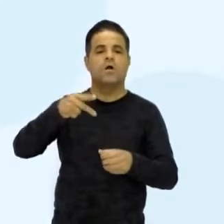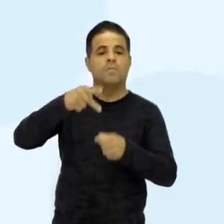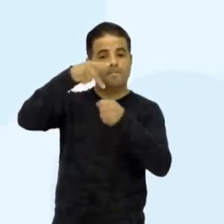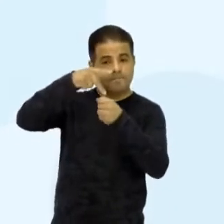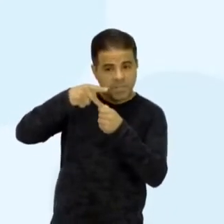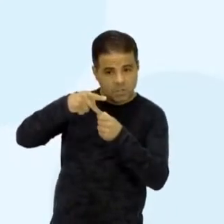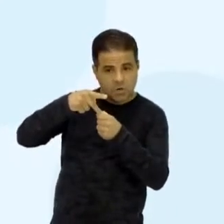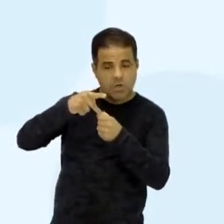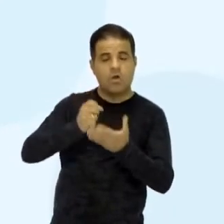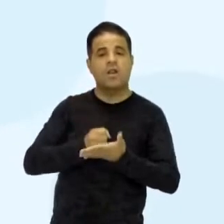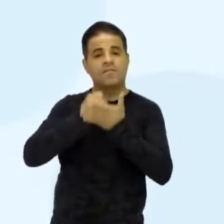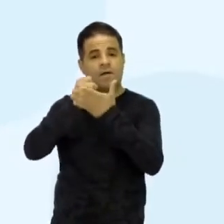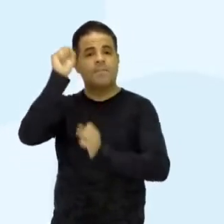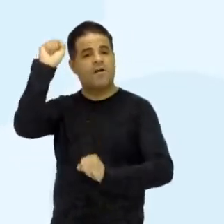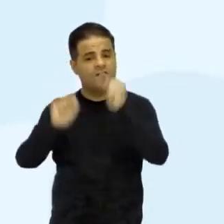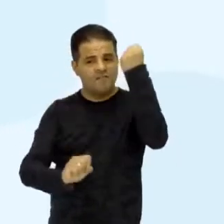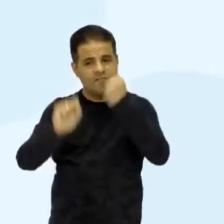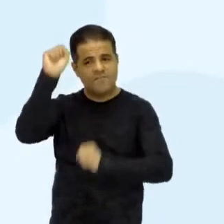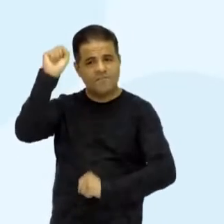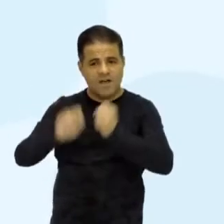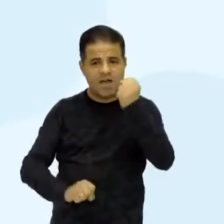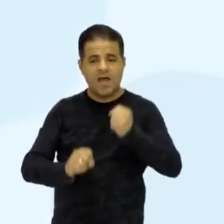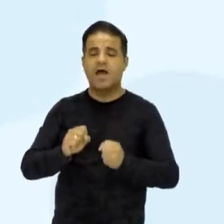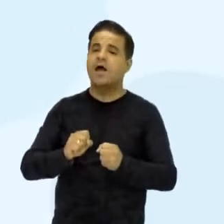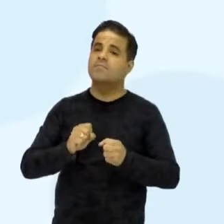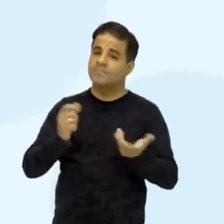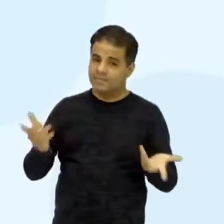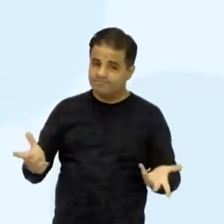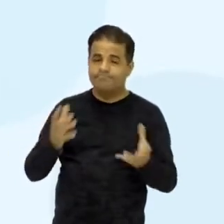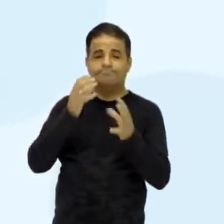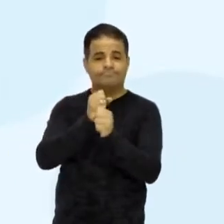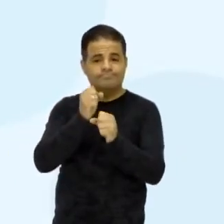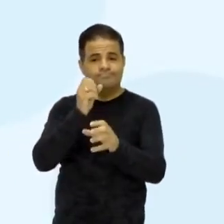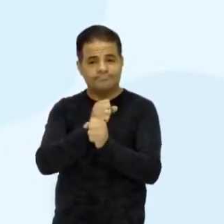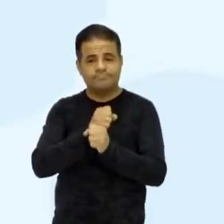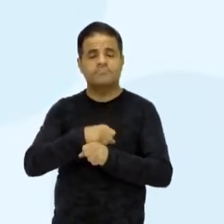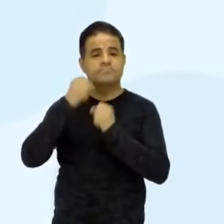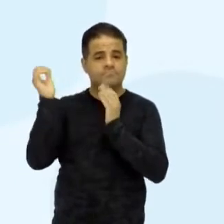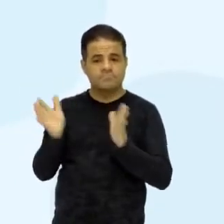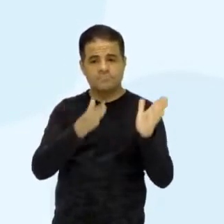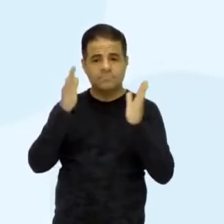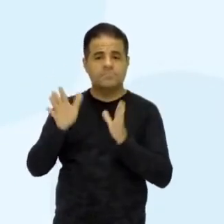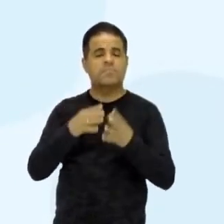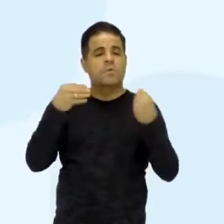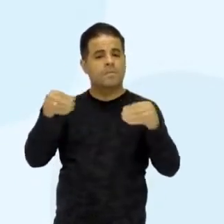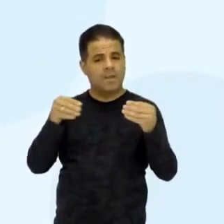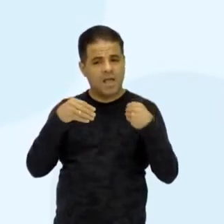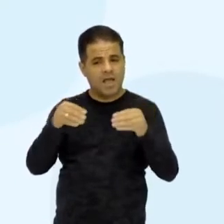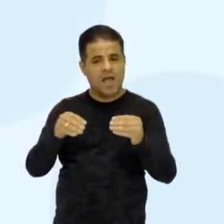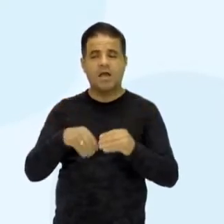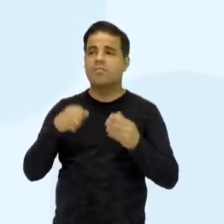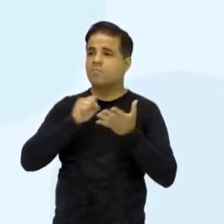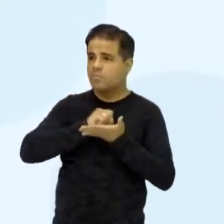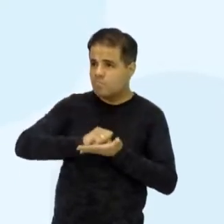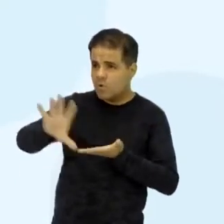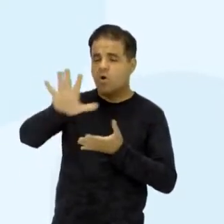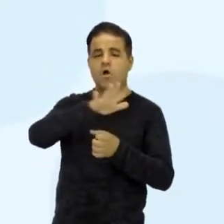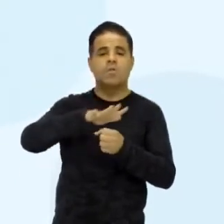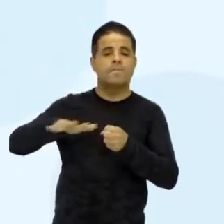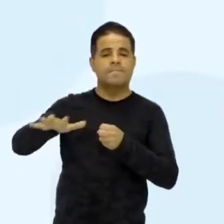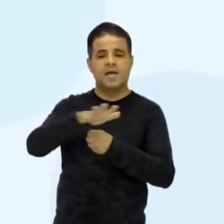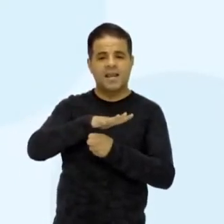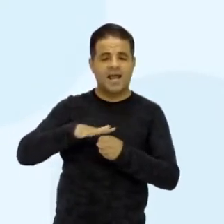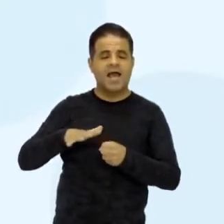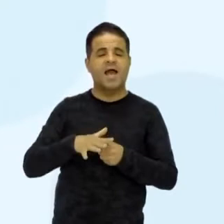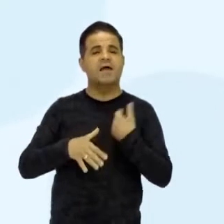petróleo, né, levar para uma fábrica, aí você vai ter que manufaturar isso daí, produzir o plástico e tal, e depois colocar no mercado.